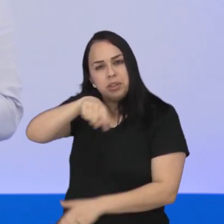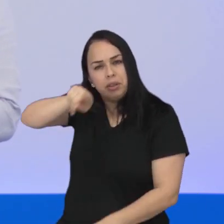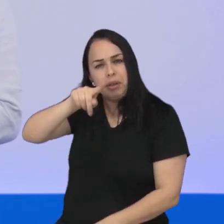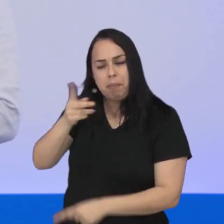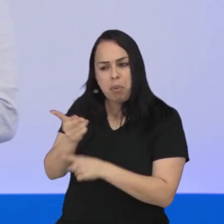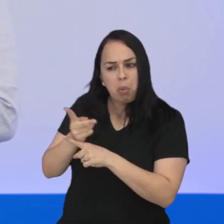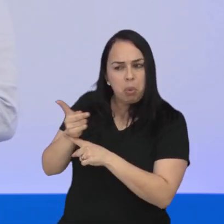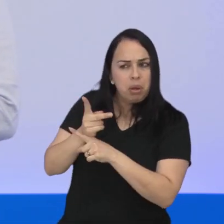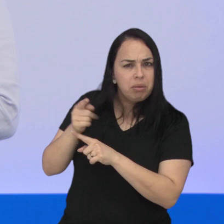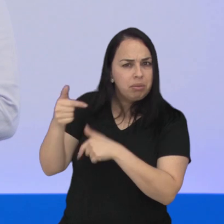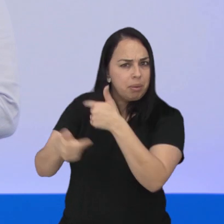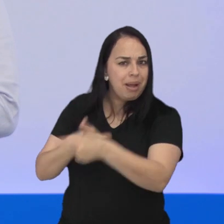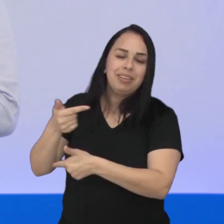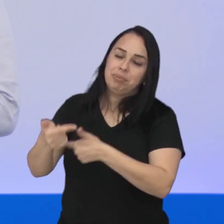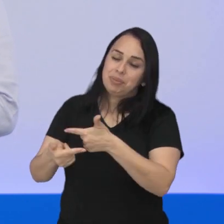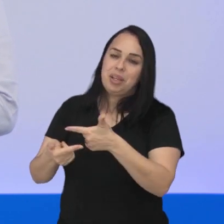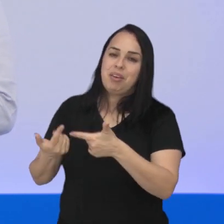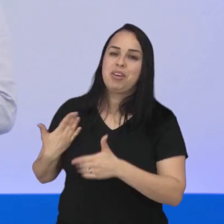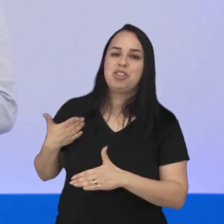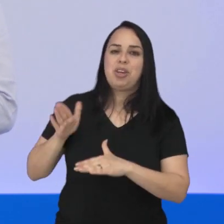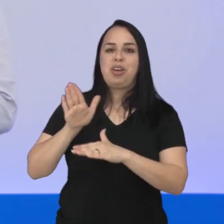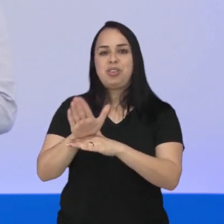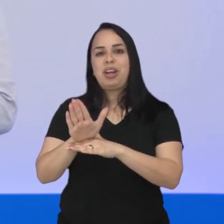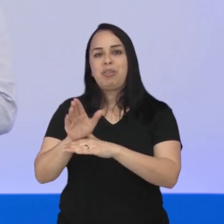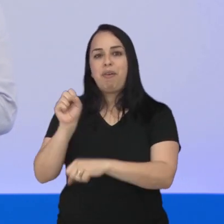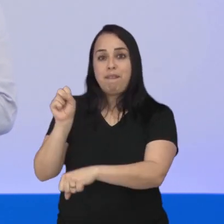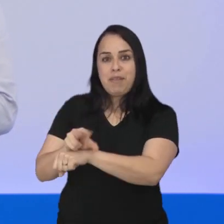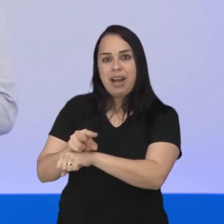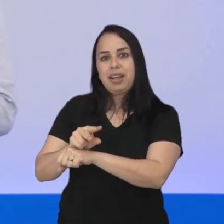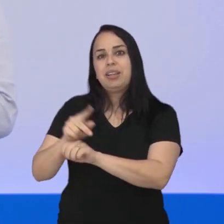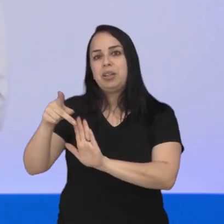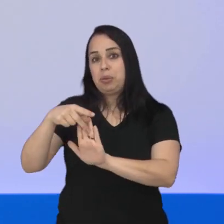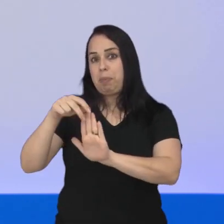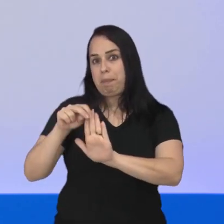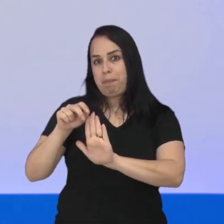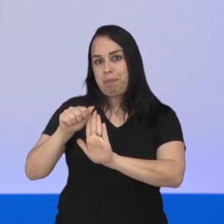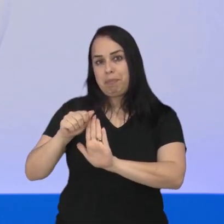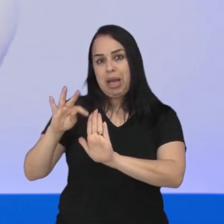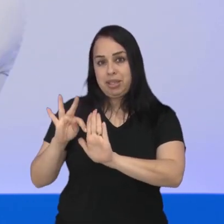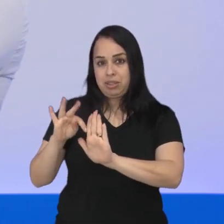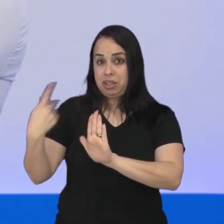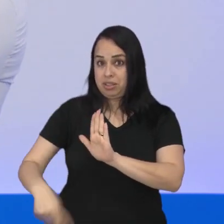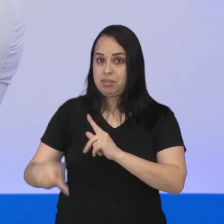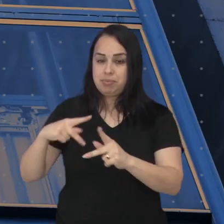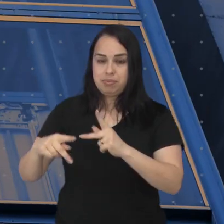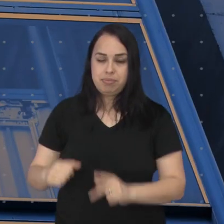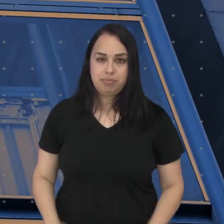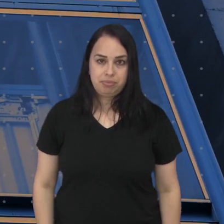de uma oportunidade? Então a gente te ajuda com as vagas de emprego oferecidas no PAT de São José.